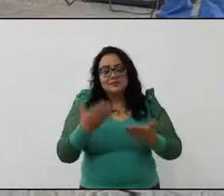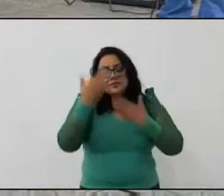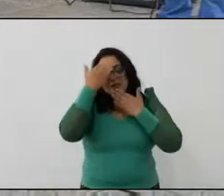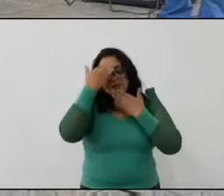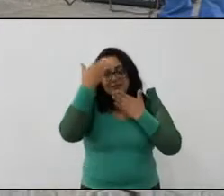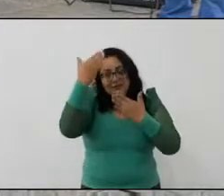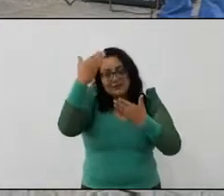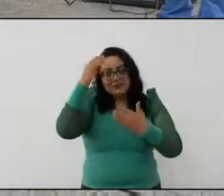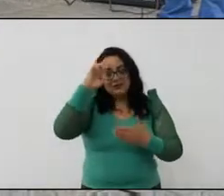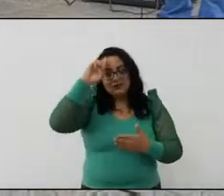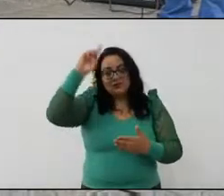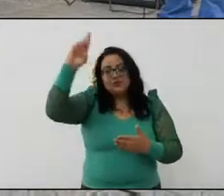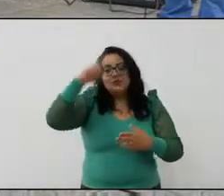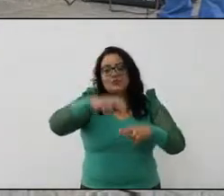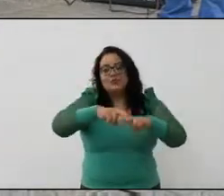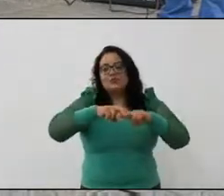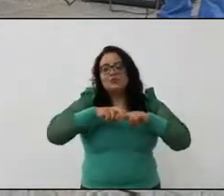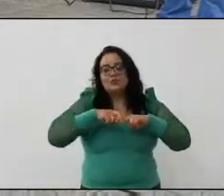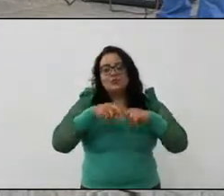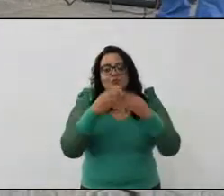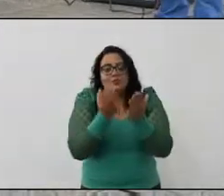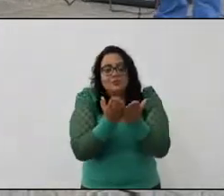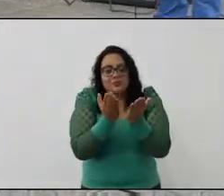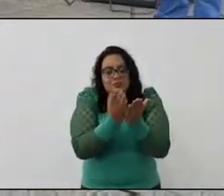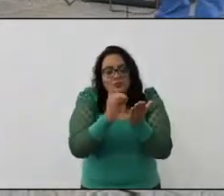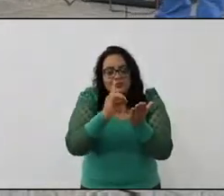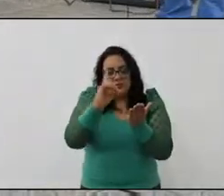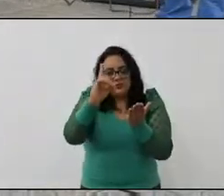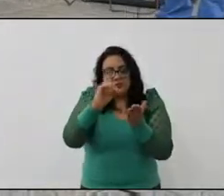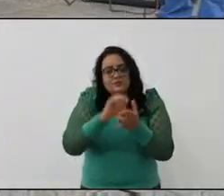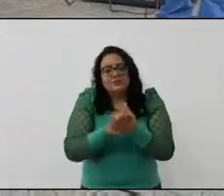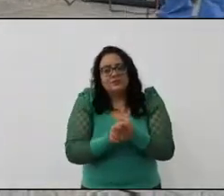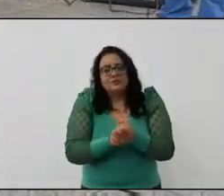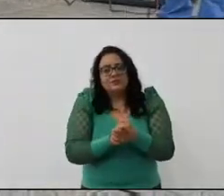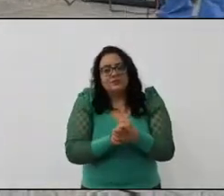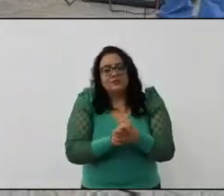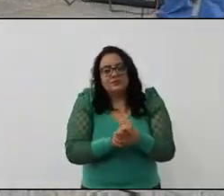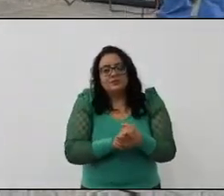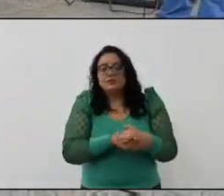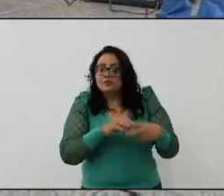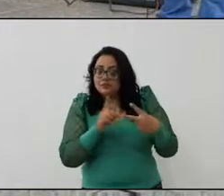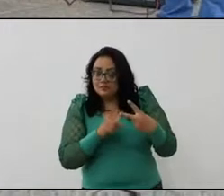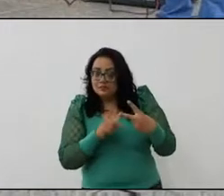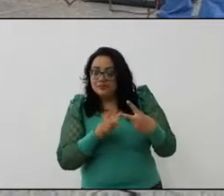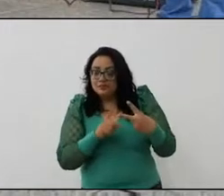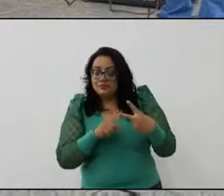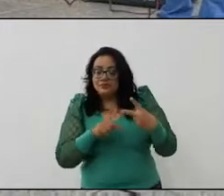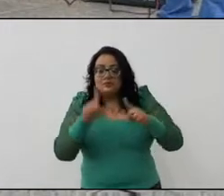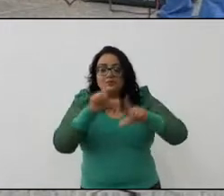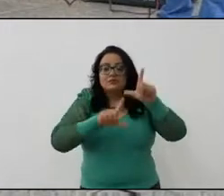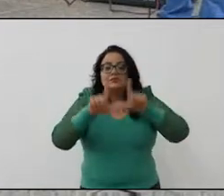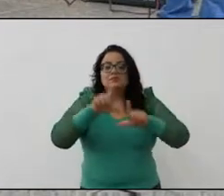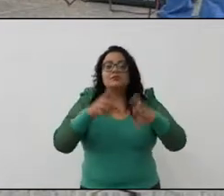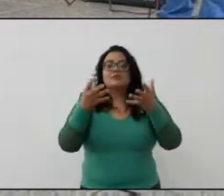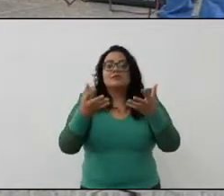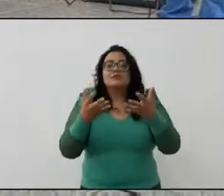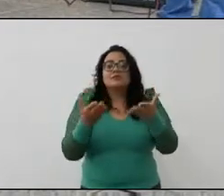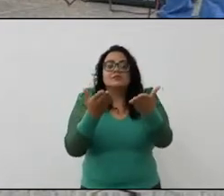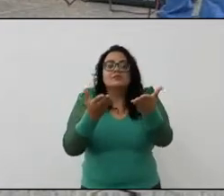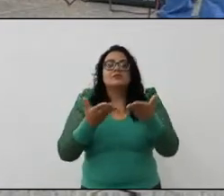Senhor pela sua palavra. E depois do louvor, eu queria ouvir o irmão